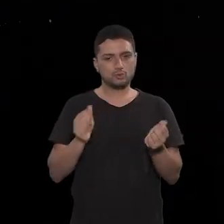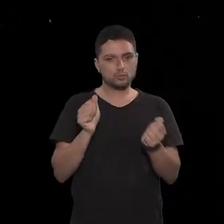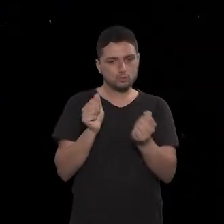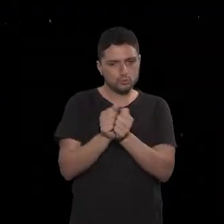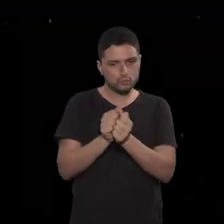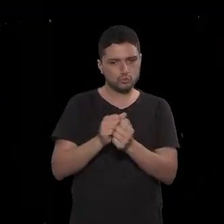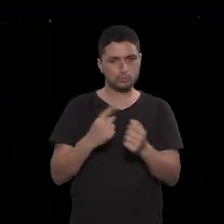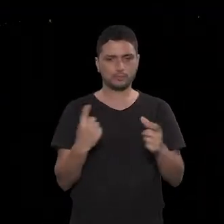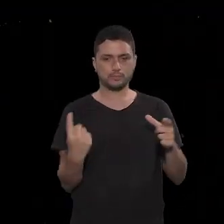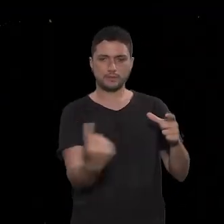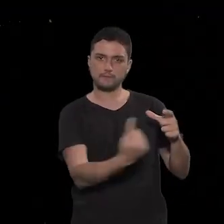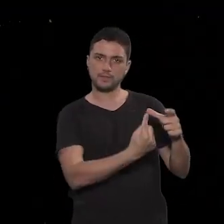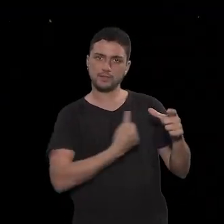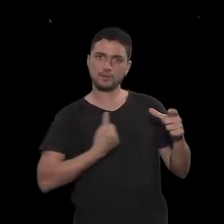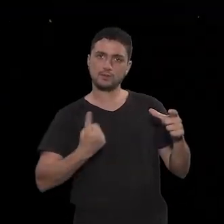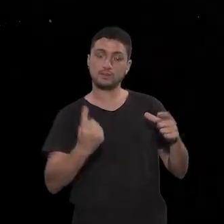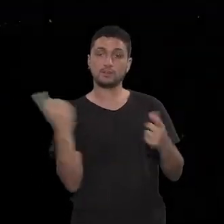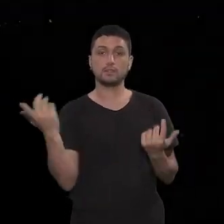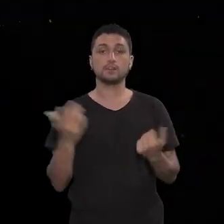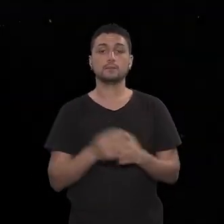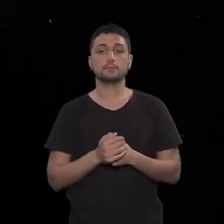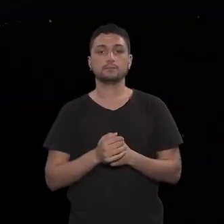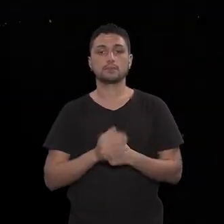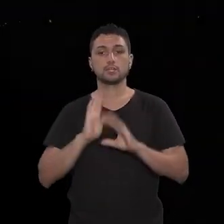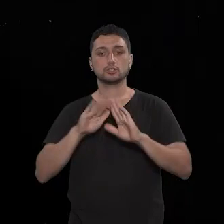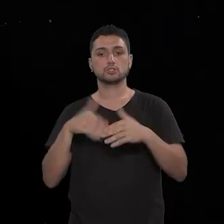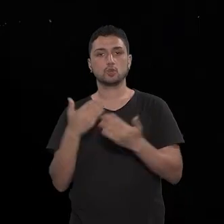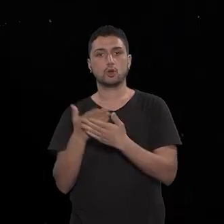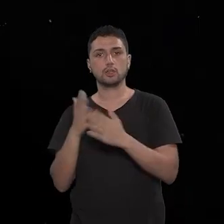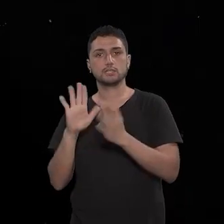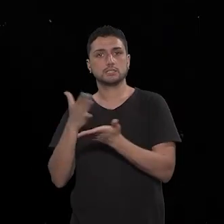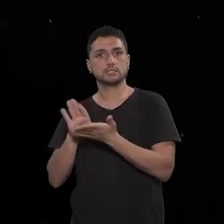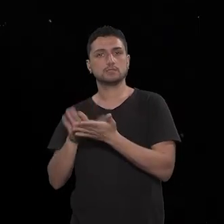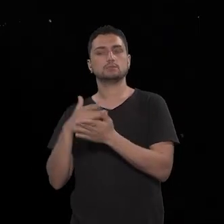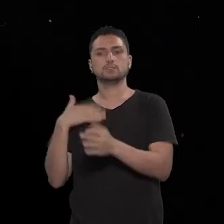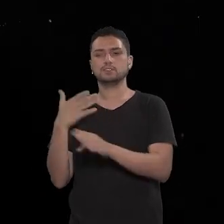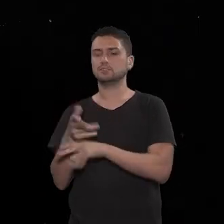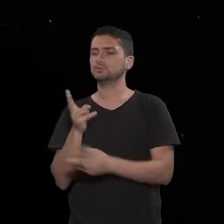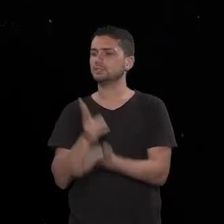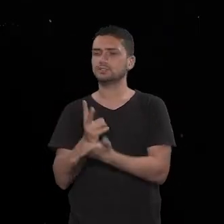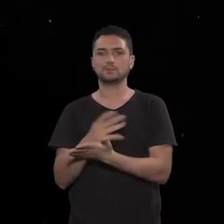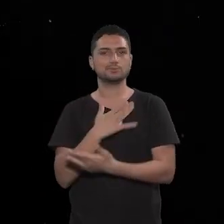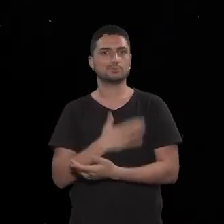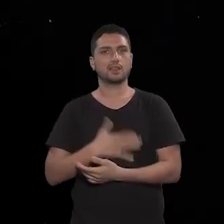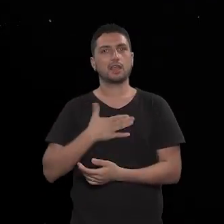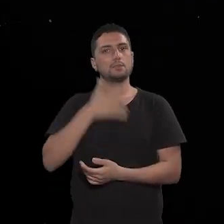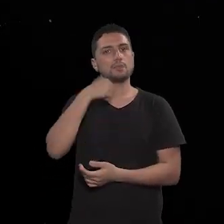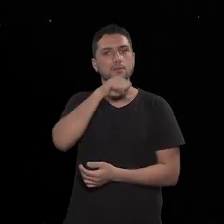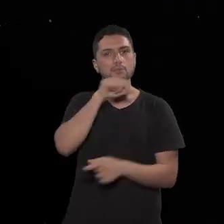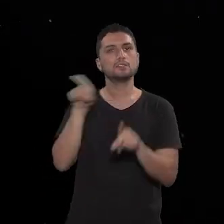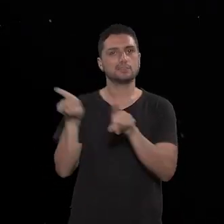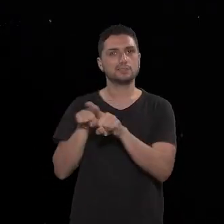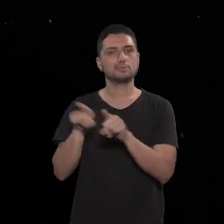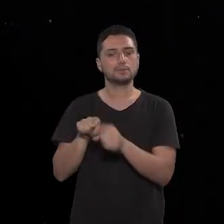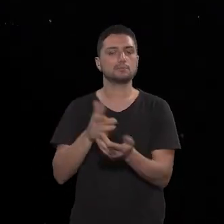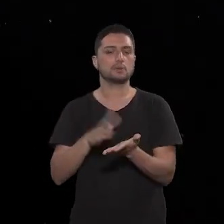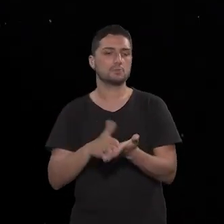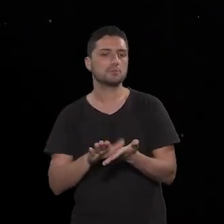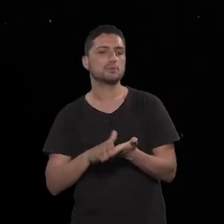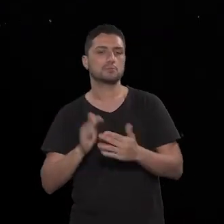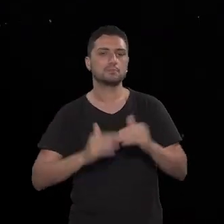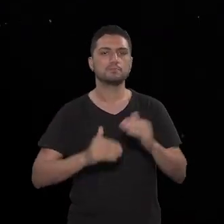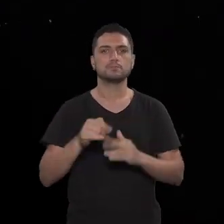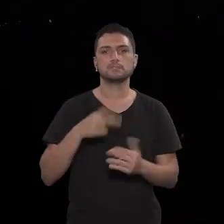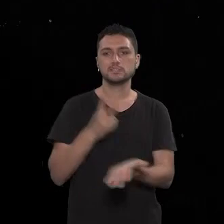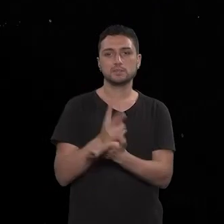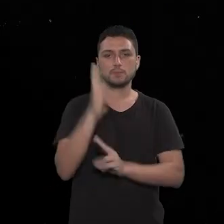com certeza, porque a gente acompanhava pelos vinis. E a escola que eu sempre gostei, e a minha mãe também era